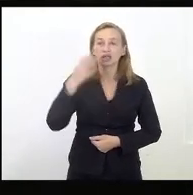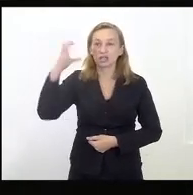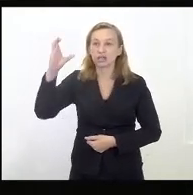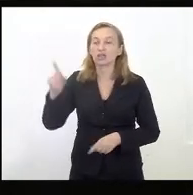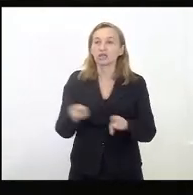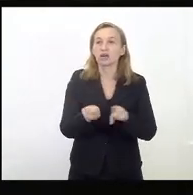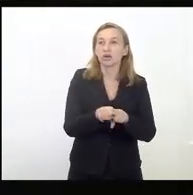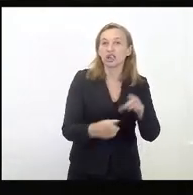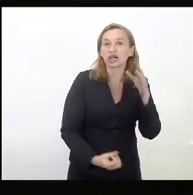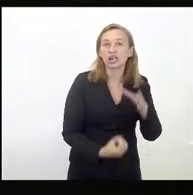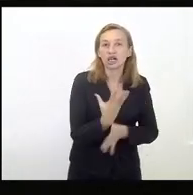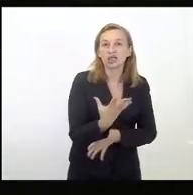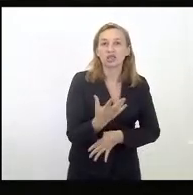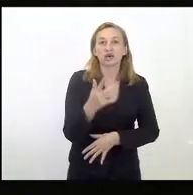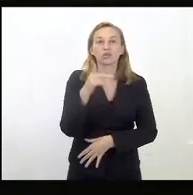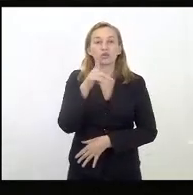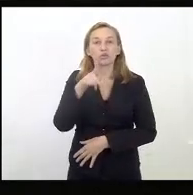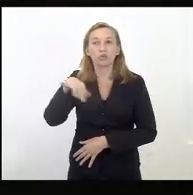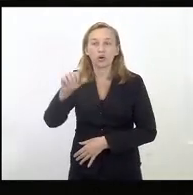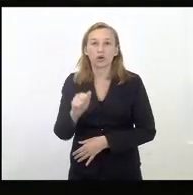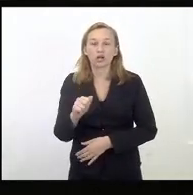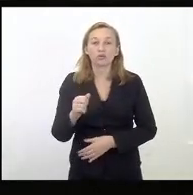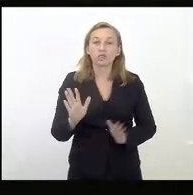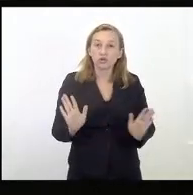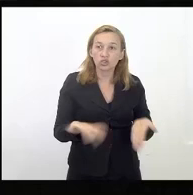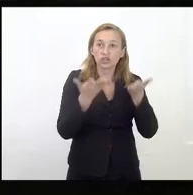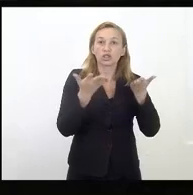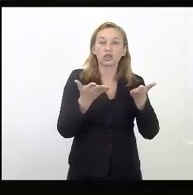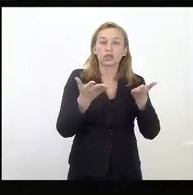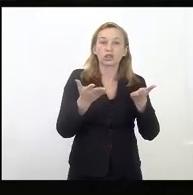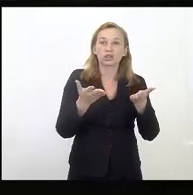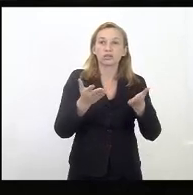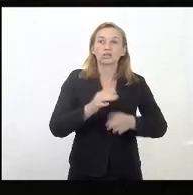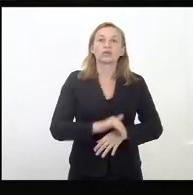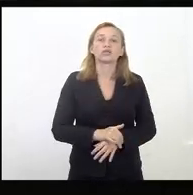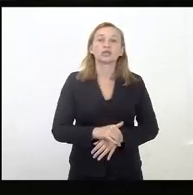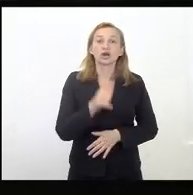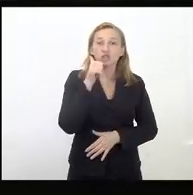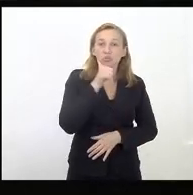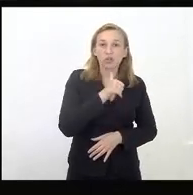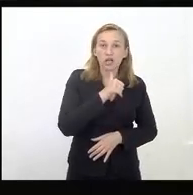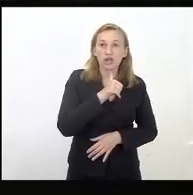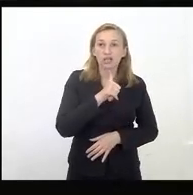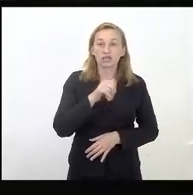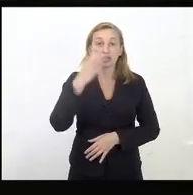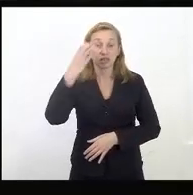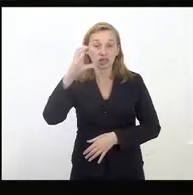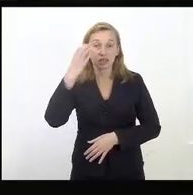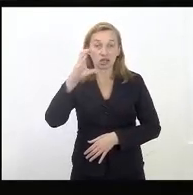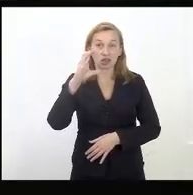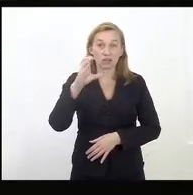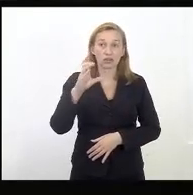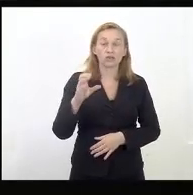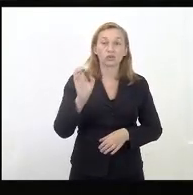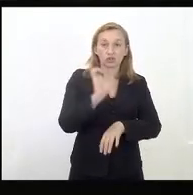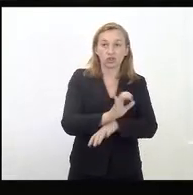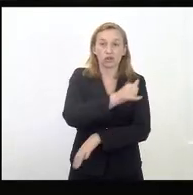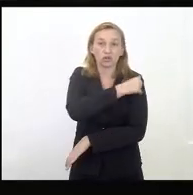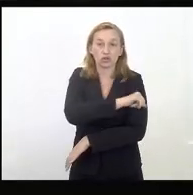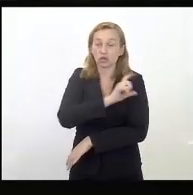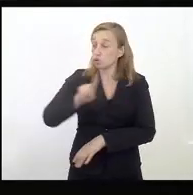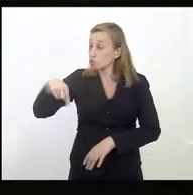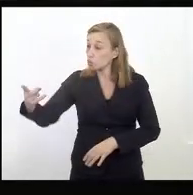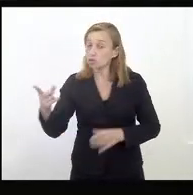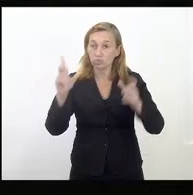dispõe sobre a criação do programa Estadual de incentivo ao protagonismo das mulheres na ciência no âmbito do Estado do Rio de Janeiro